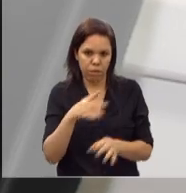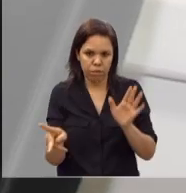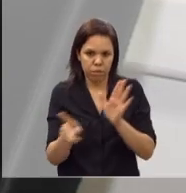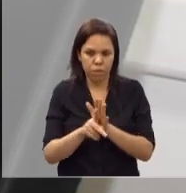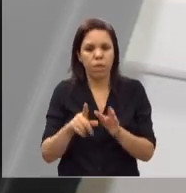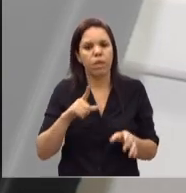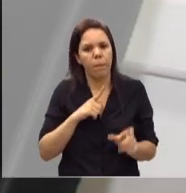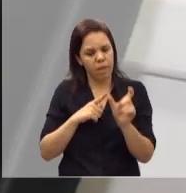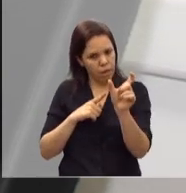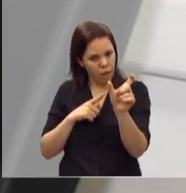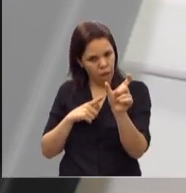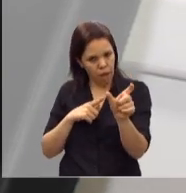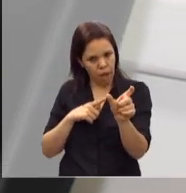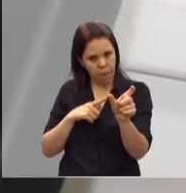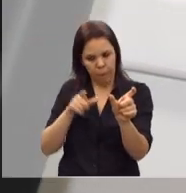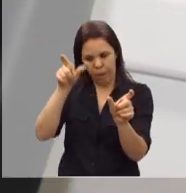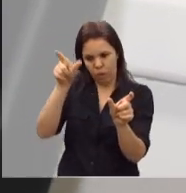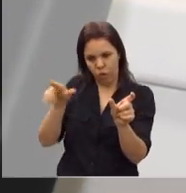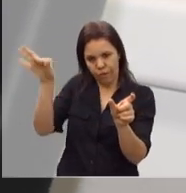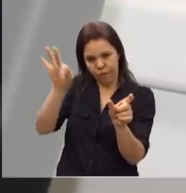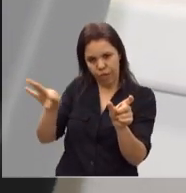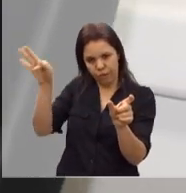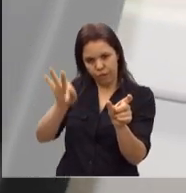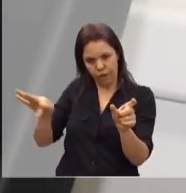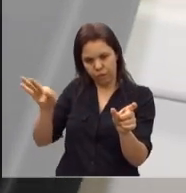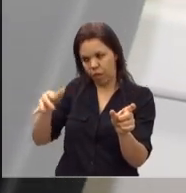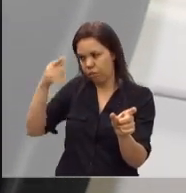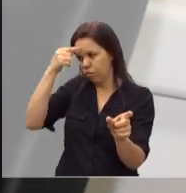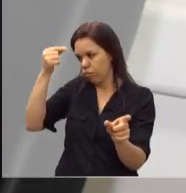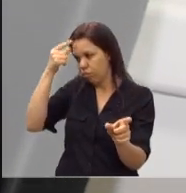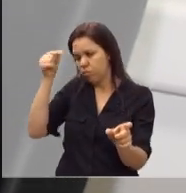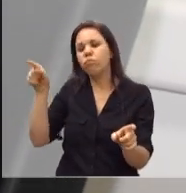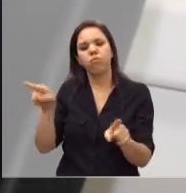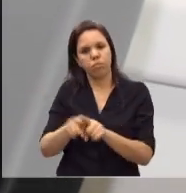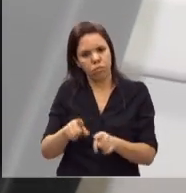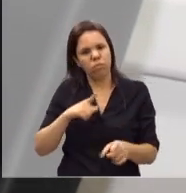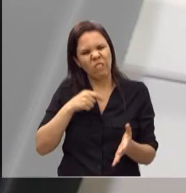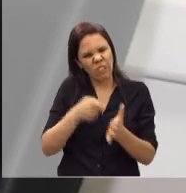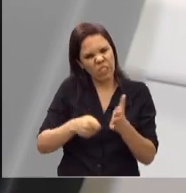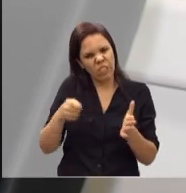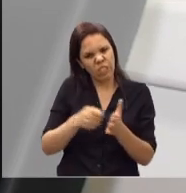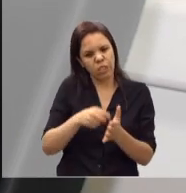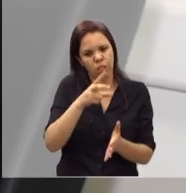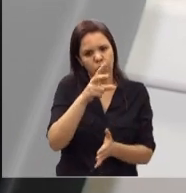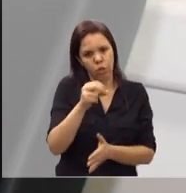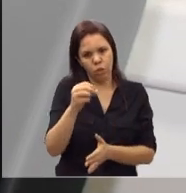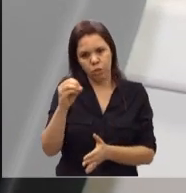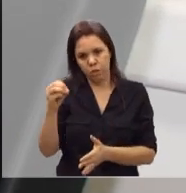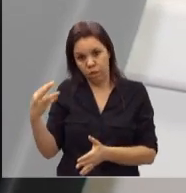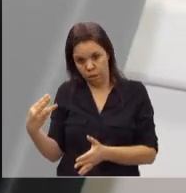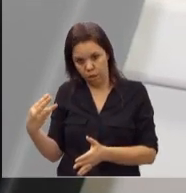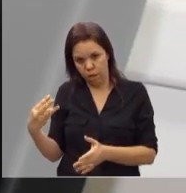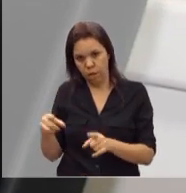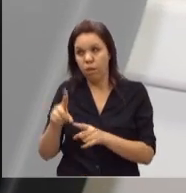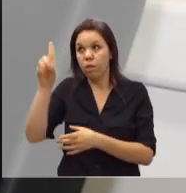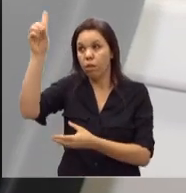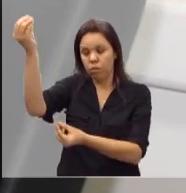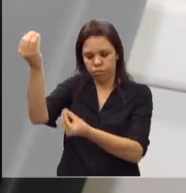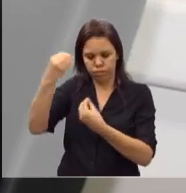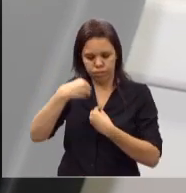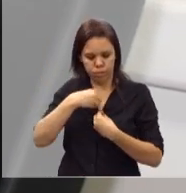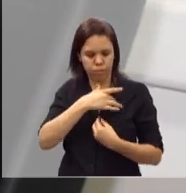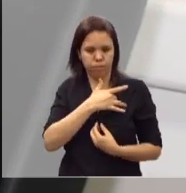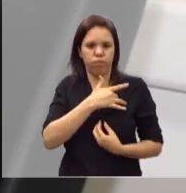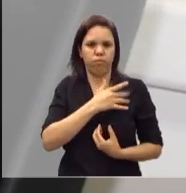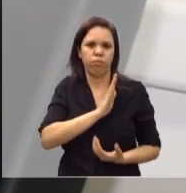passe para universitário. Verdade. Isso aí foi uma batalha também, desde 2003. Deus colocou no meu coração.